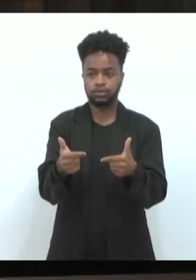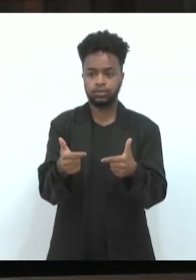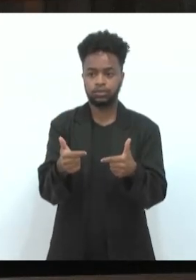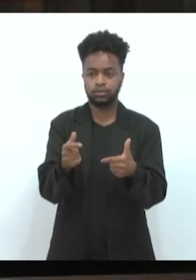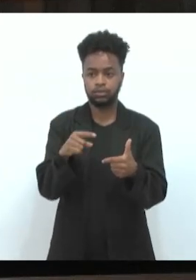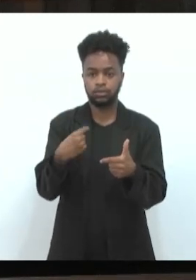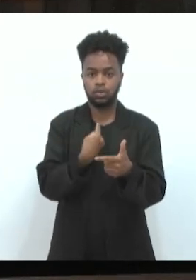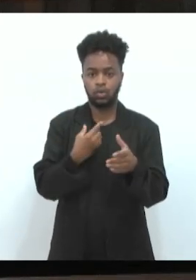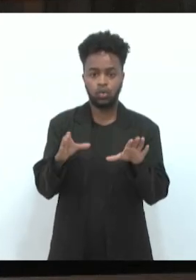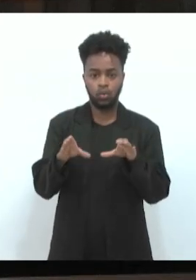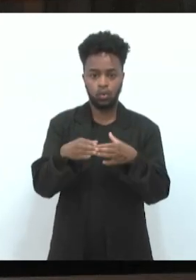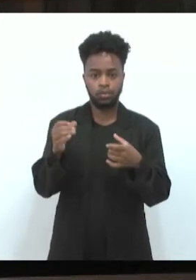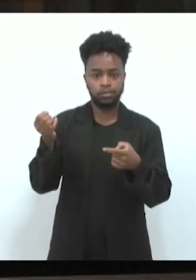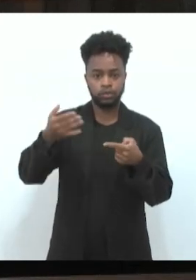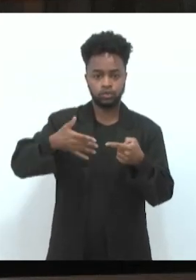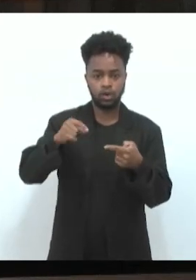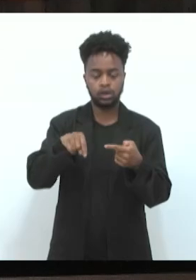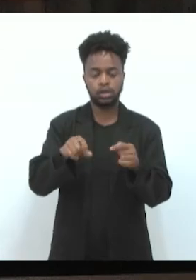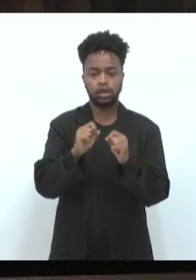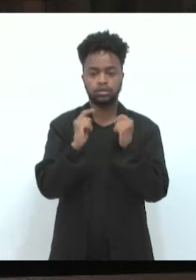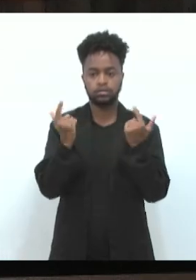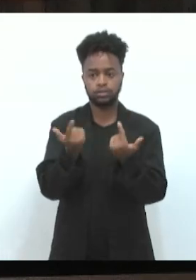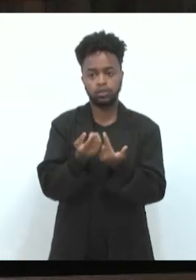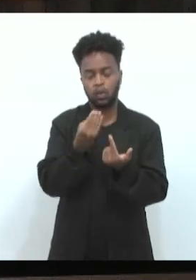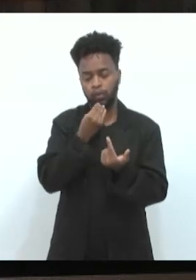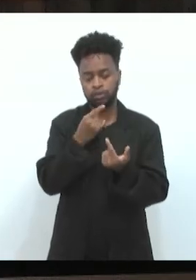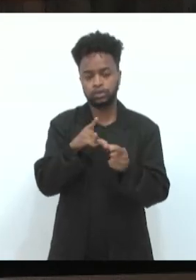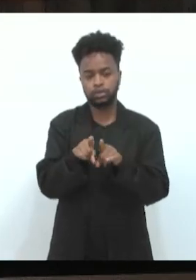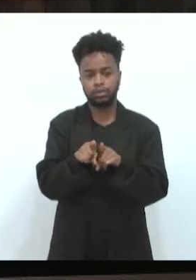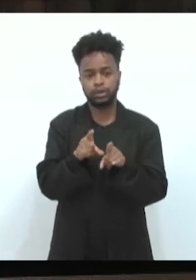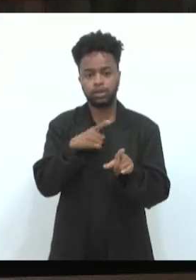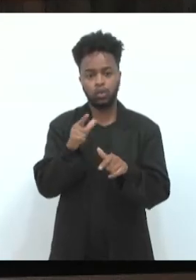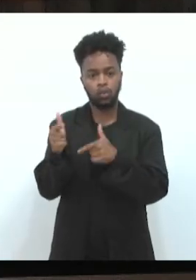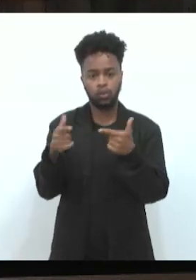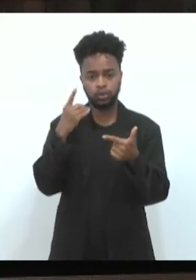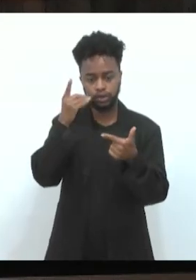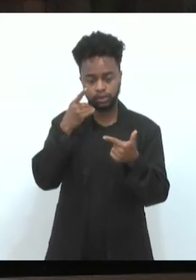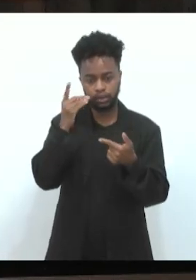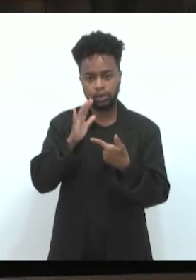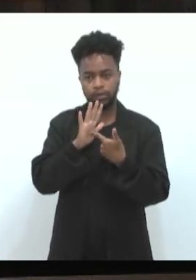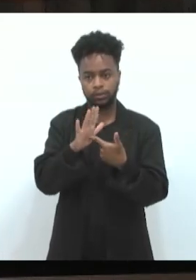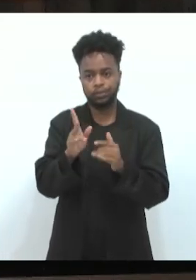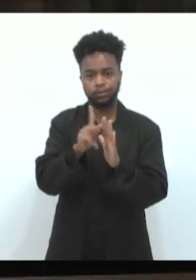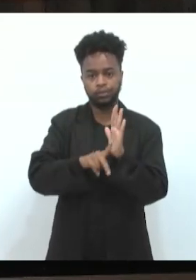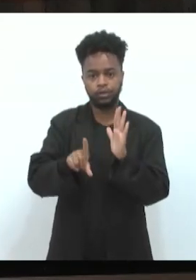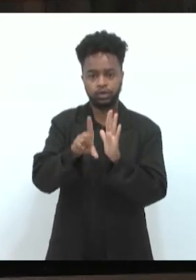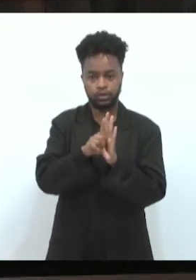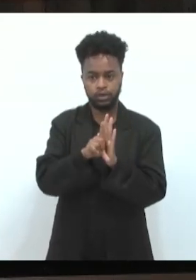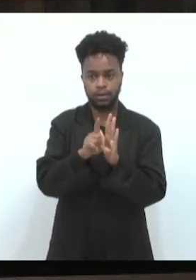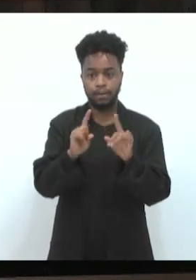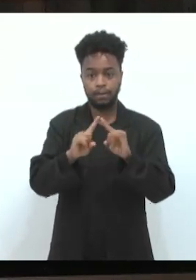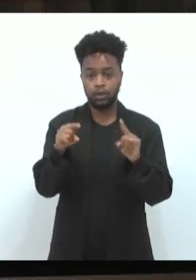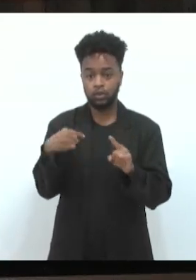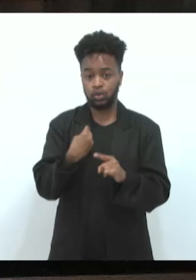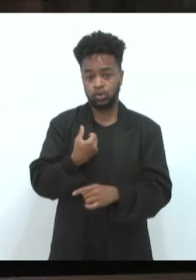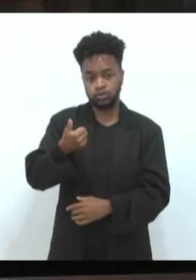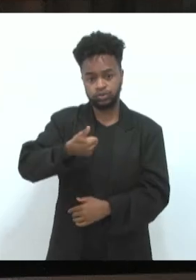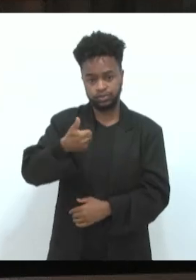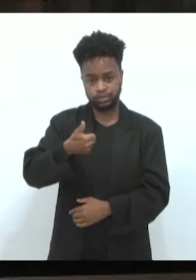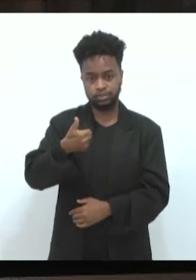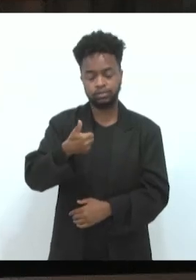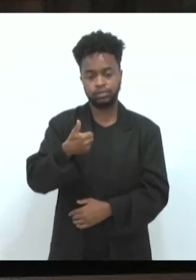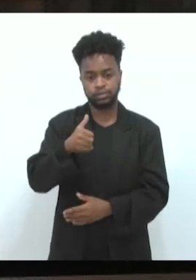nossa bancada do PSOL aqui na LERJ, e que, claro, vários outros deputados e deputadas também apresentaram projeto nesse sentido, mas o nosso foi o primeiro a